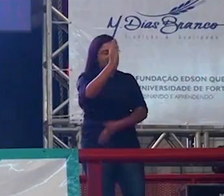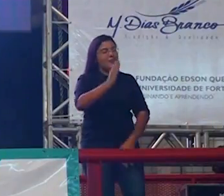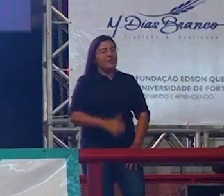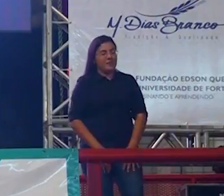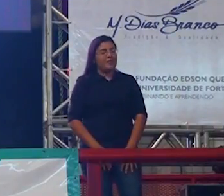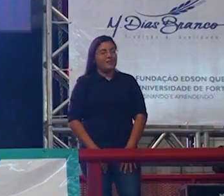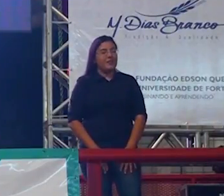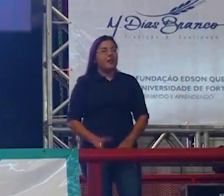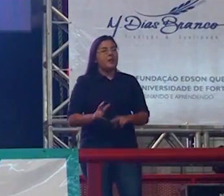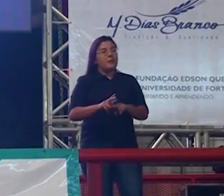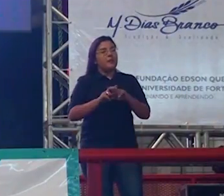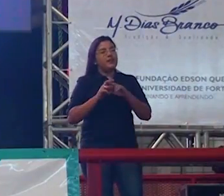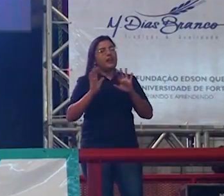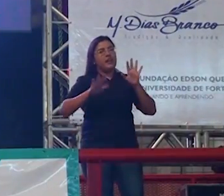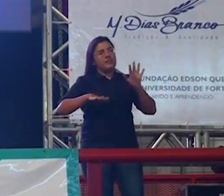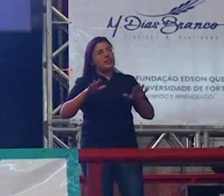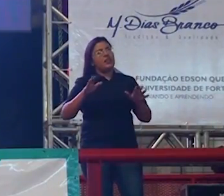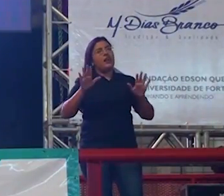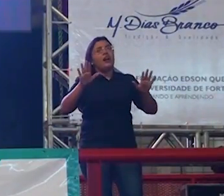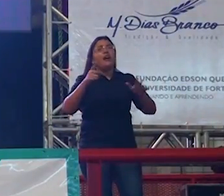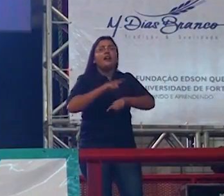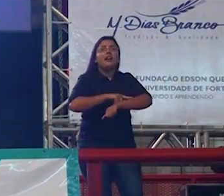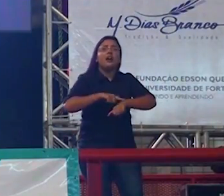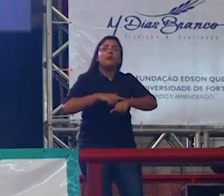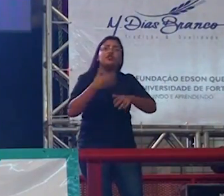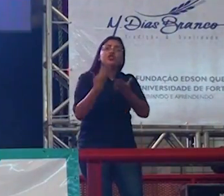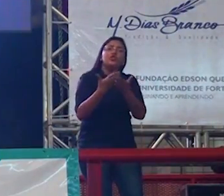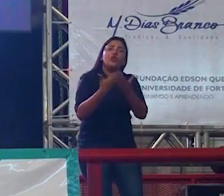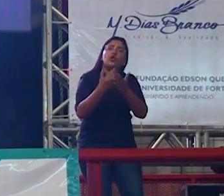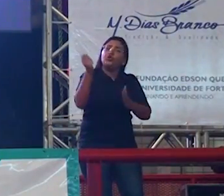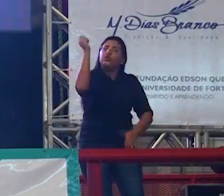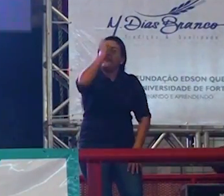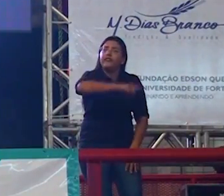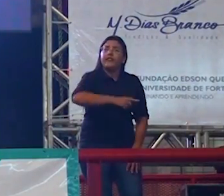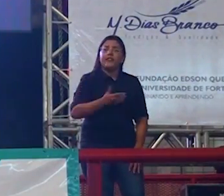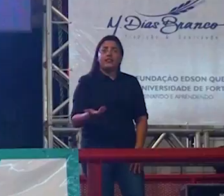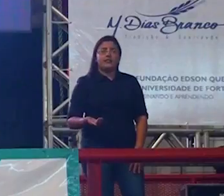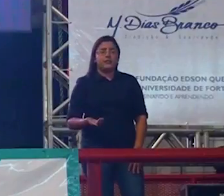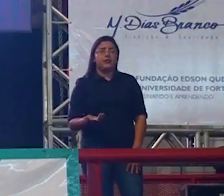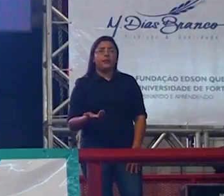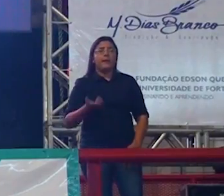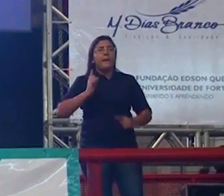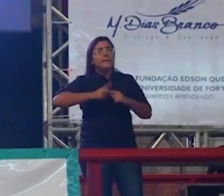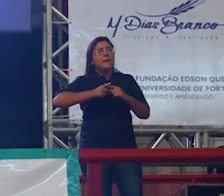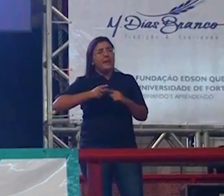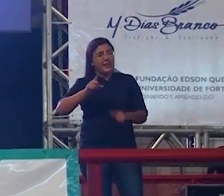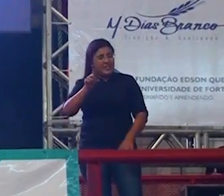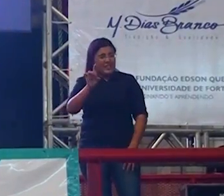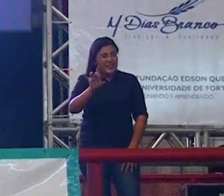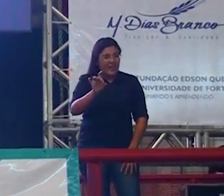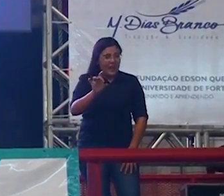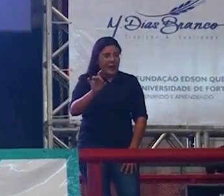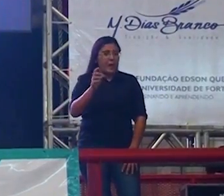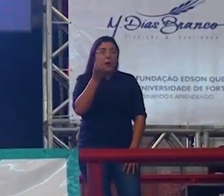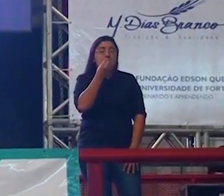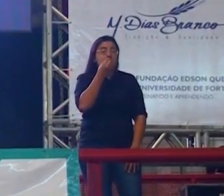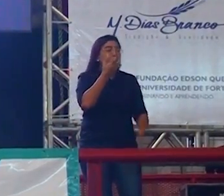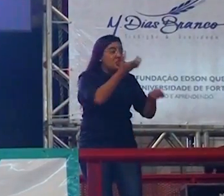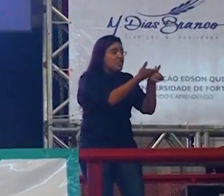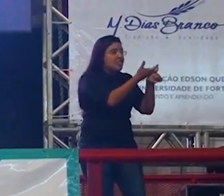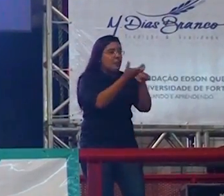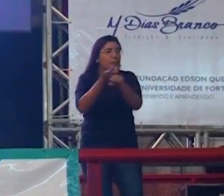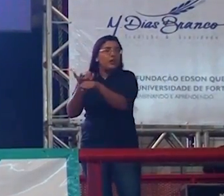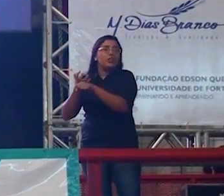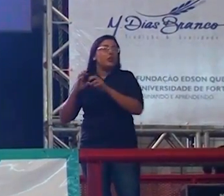Então às vezes a gente tem que dar um choque no cara: rapaz, vai estudar aquilo que você não sabe, Porque para passar no Enem, você tem que ser bom em todas